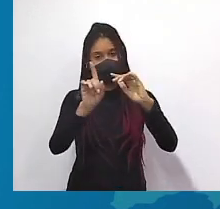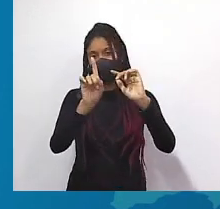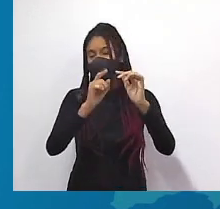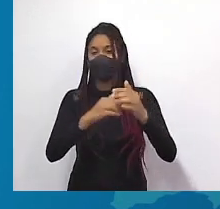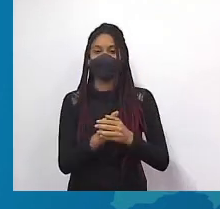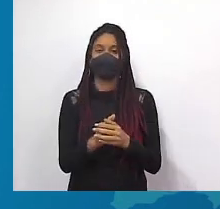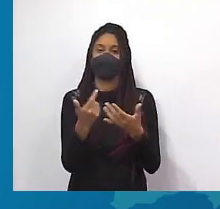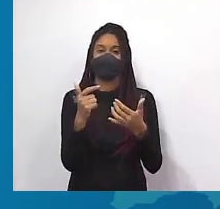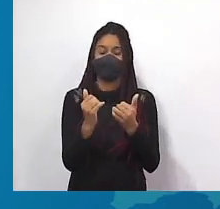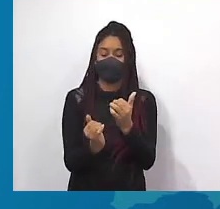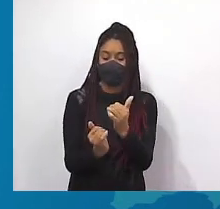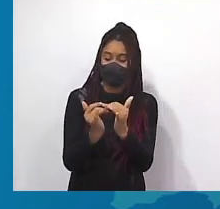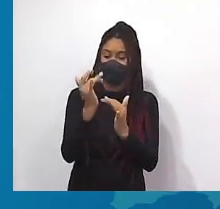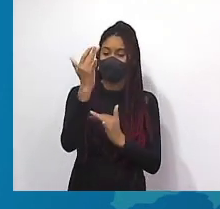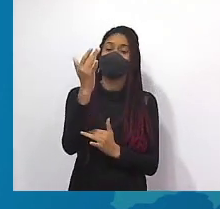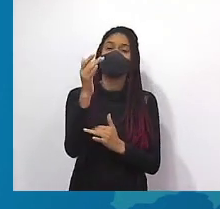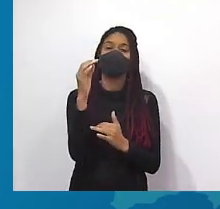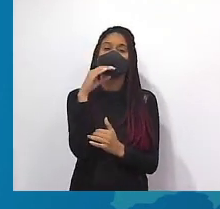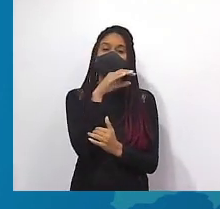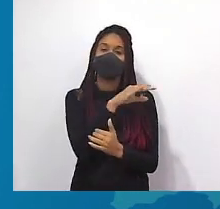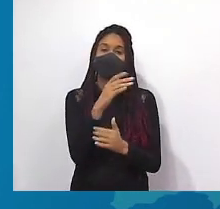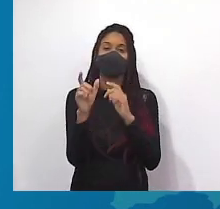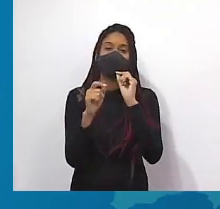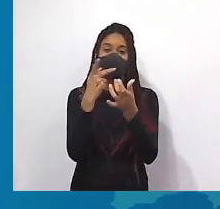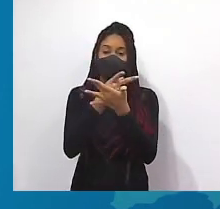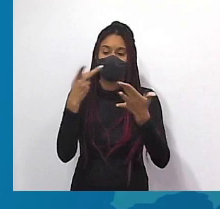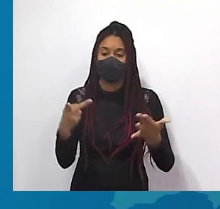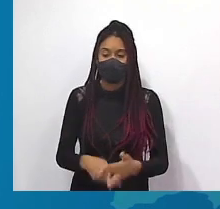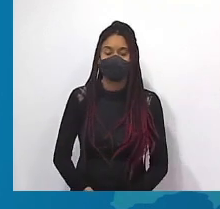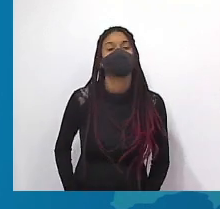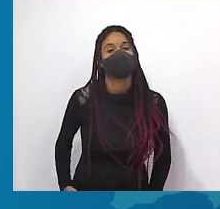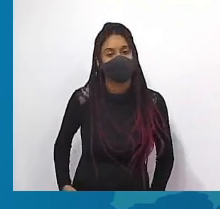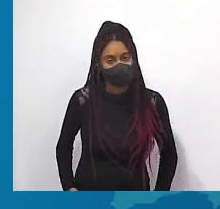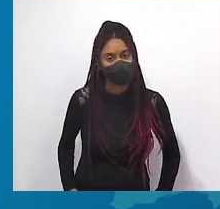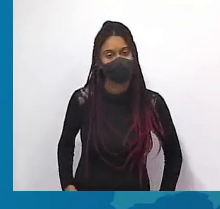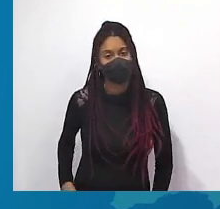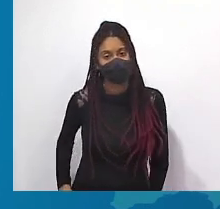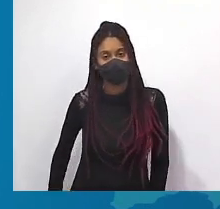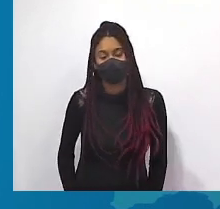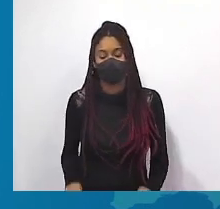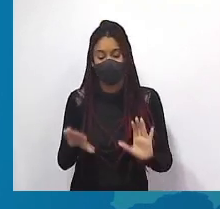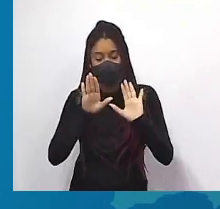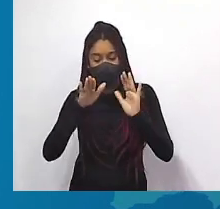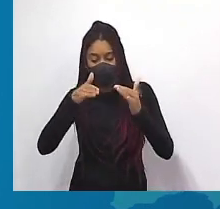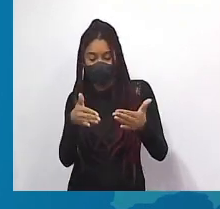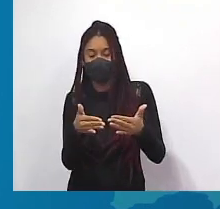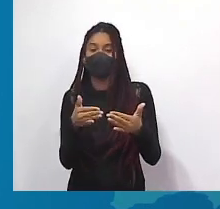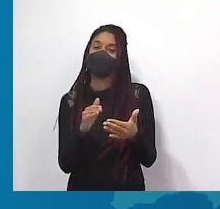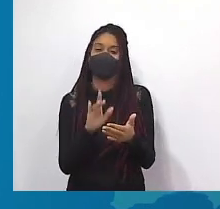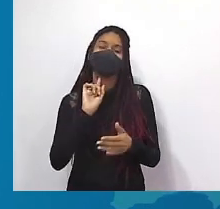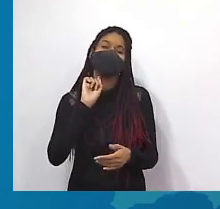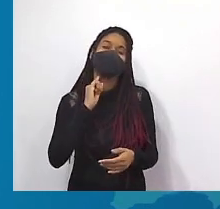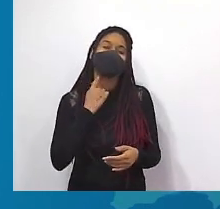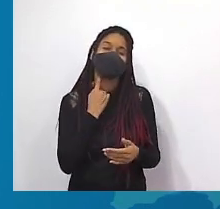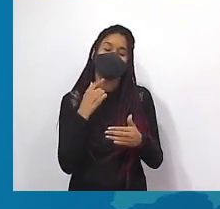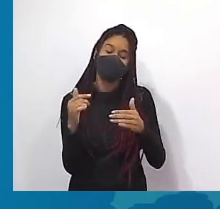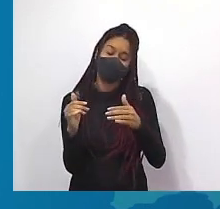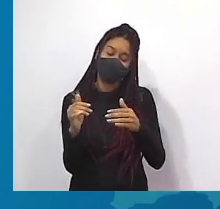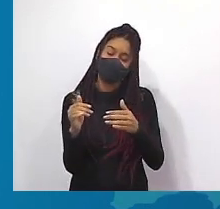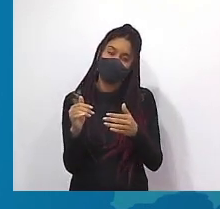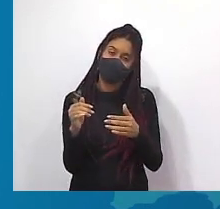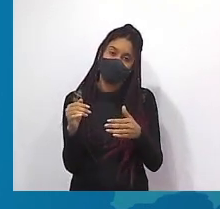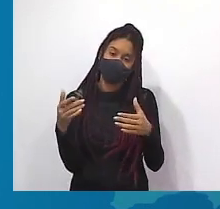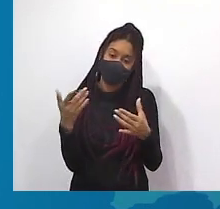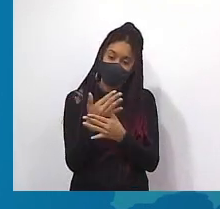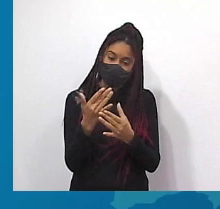a subida do ar quente. E aí o que acontece? Você vai ter uma concentração da poluição embaixo. Ela